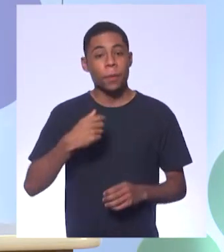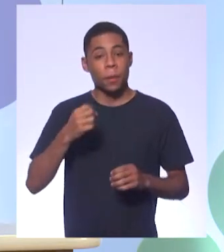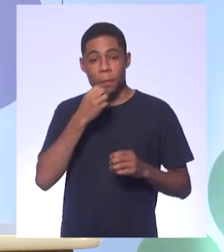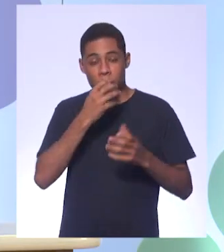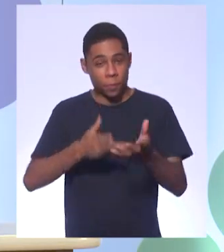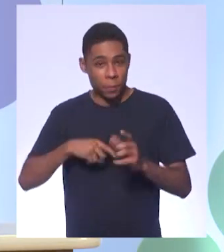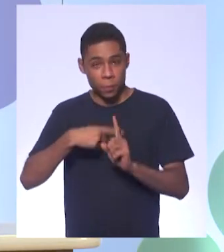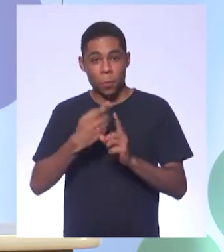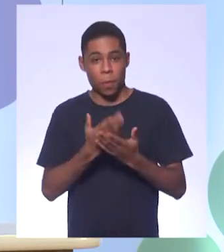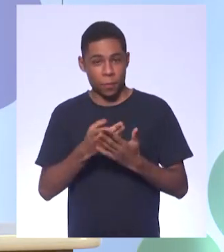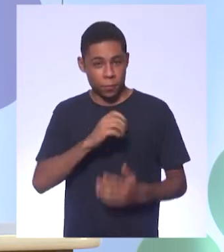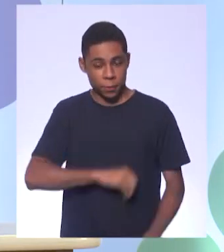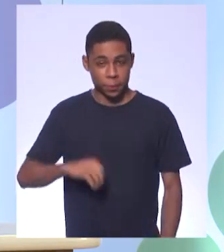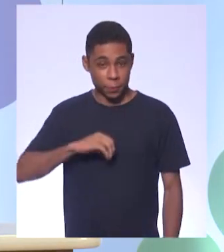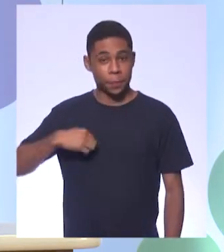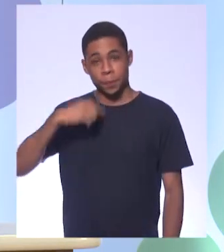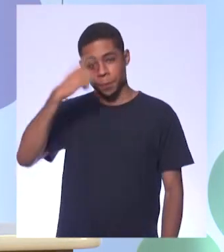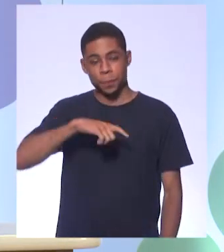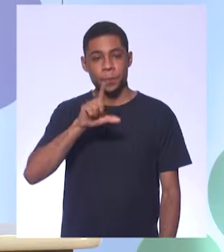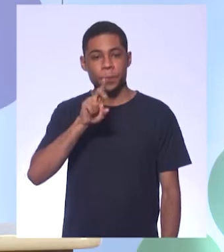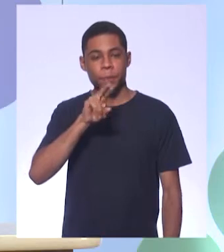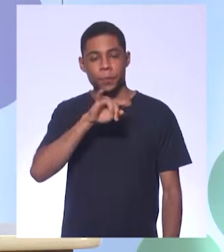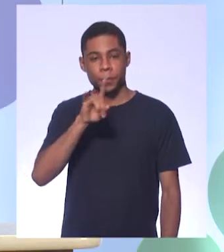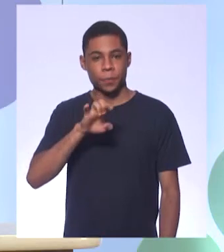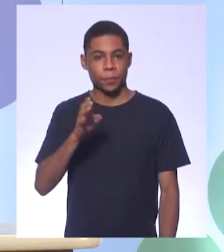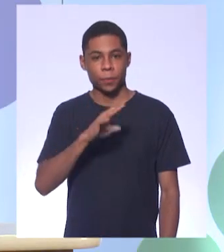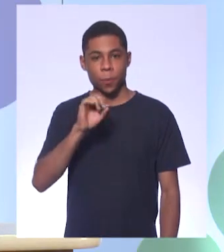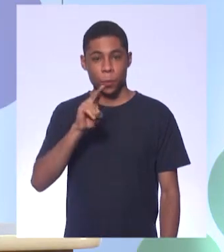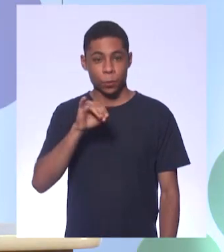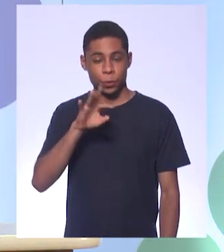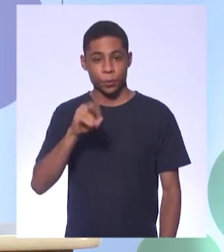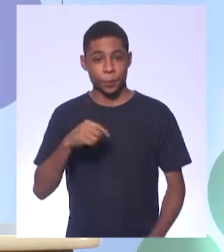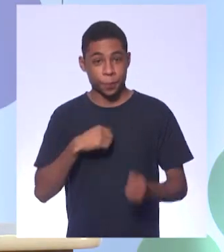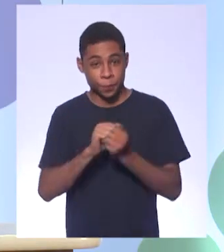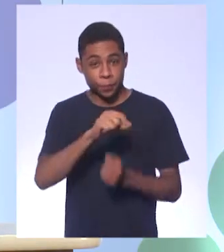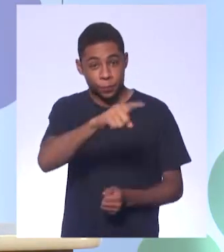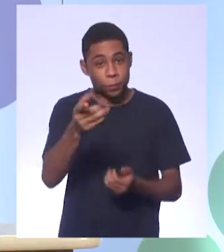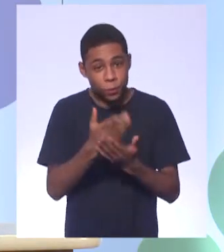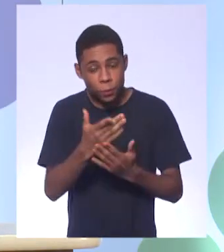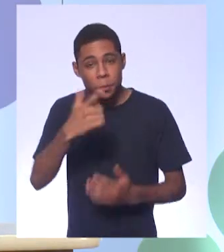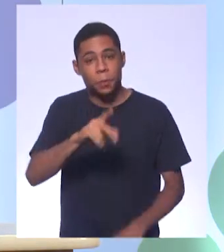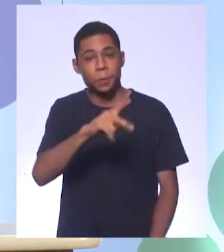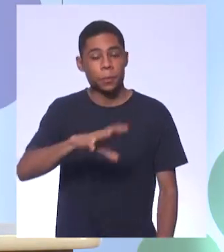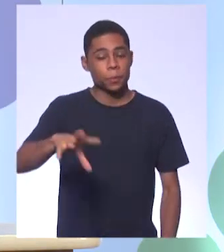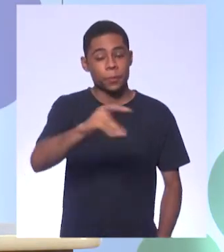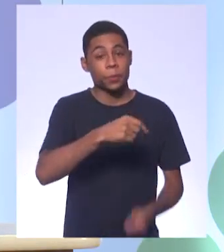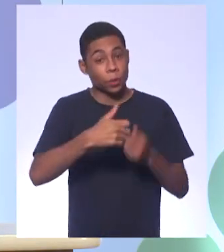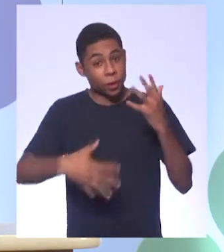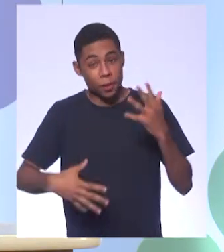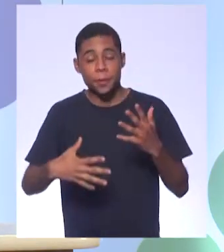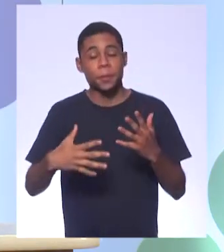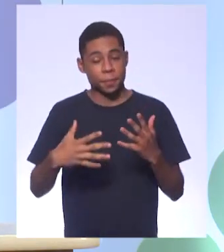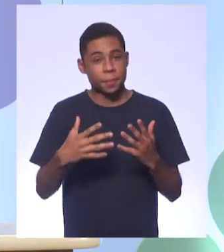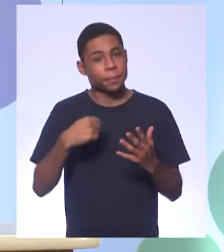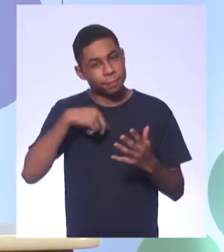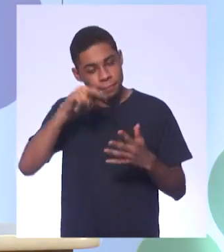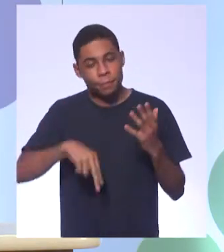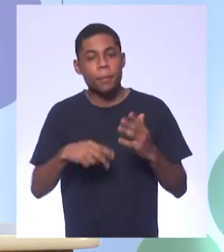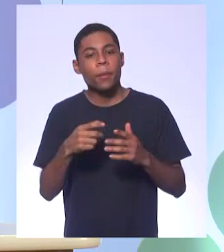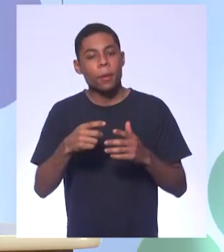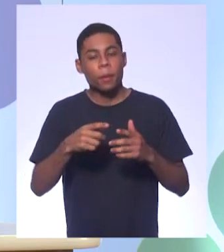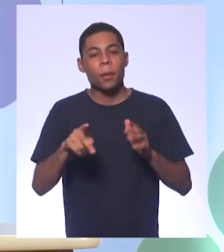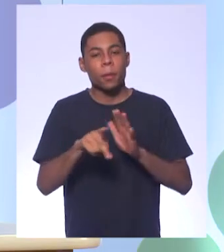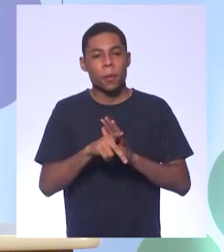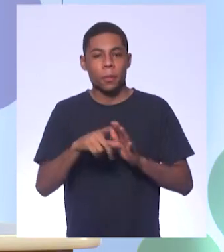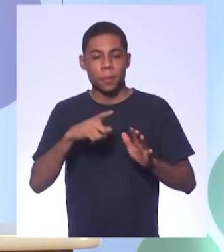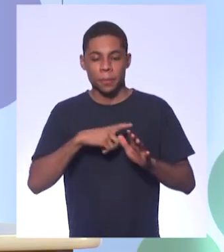professora Luíse Coutinho e estarei com vocês, estudantes e professores, interagindo no nosso chat. Essa aula, que é sobre a formação